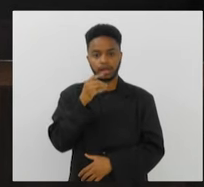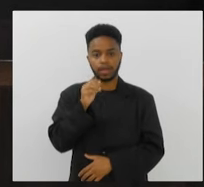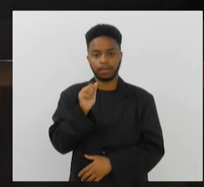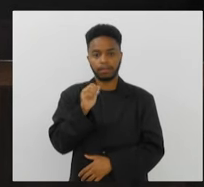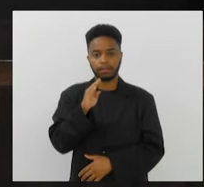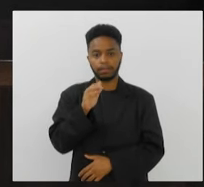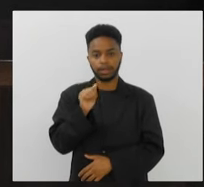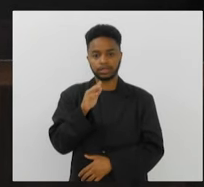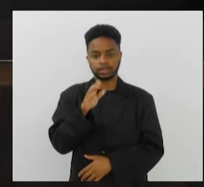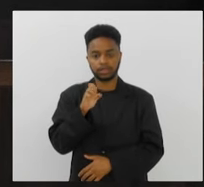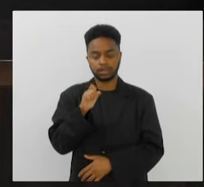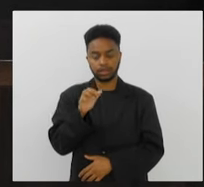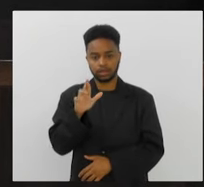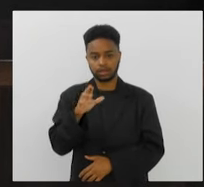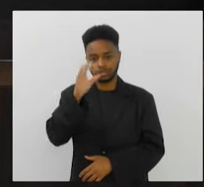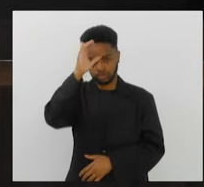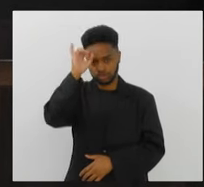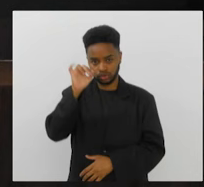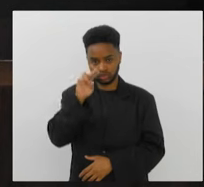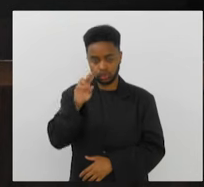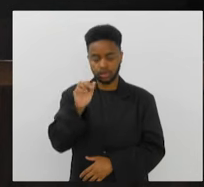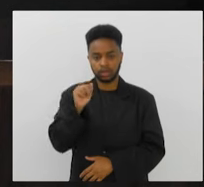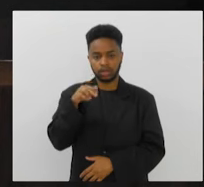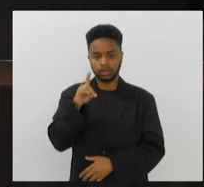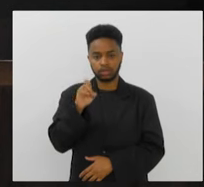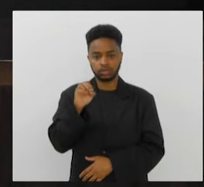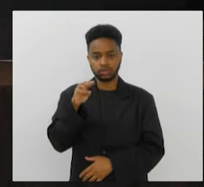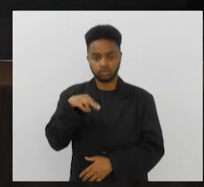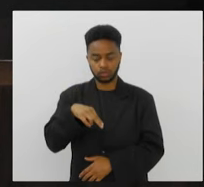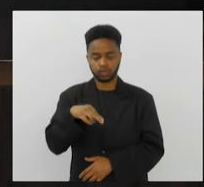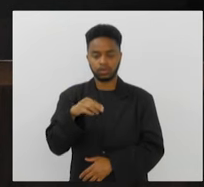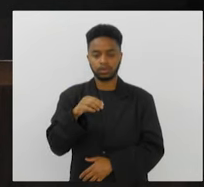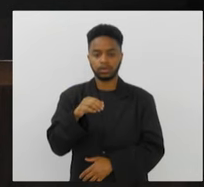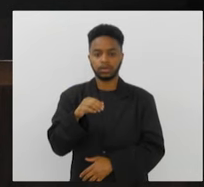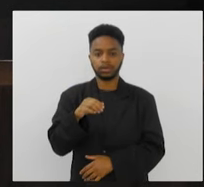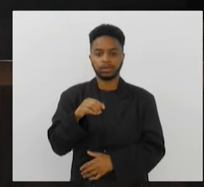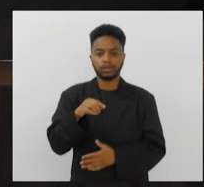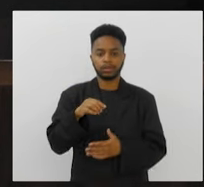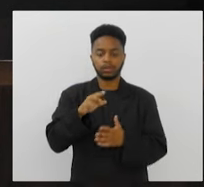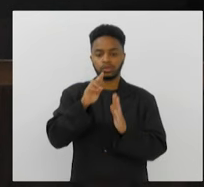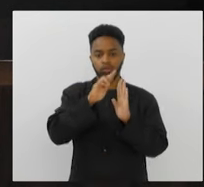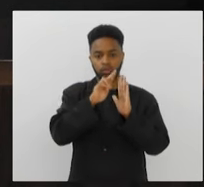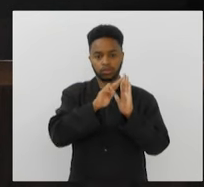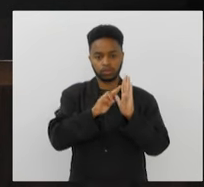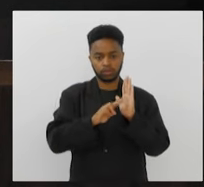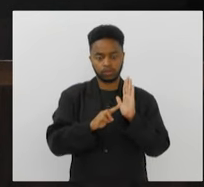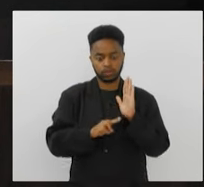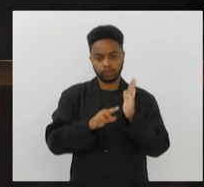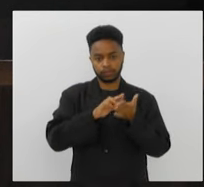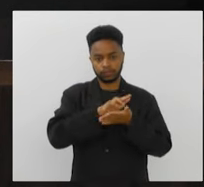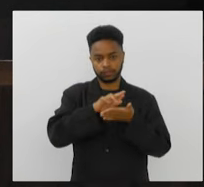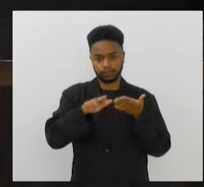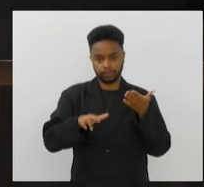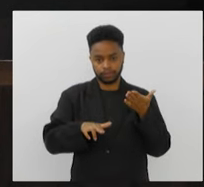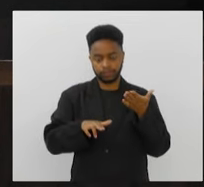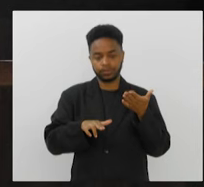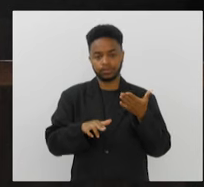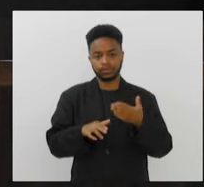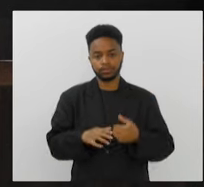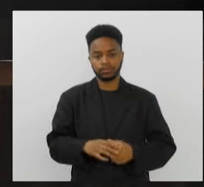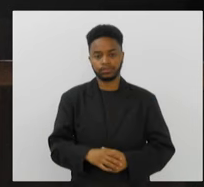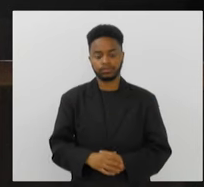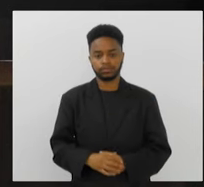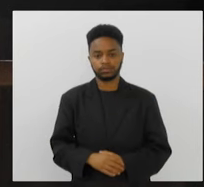Lopes, Anderson Moraes, André Correia, Andrezinho Siciliano, Brazão, Carla Machado, Carlinhos BNH, Carlos